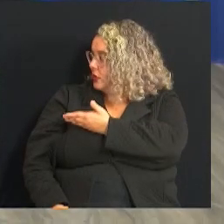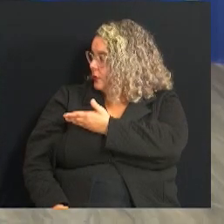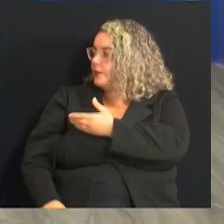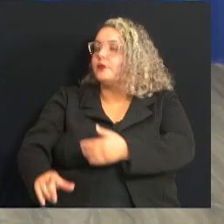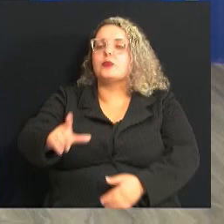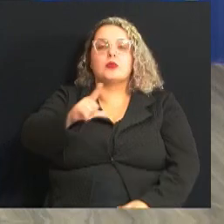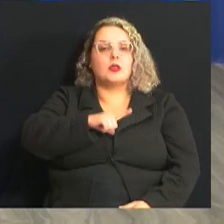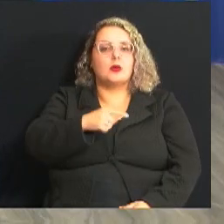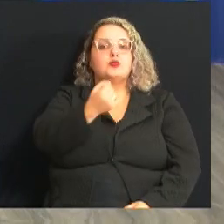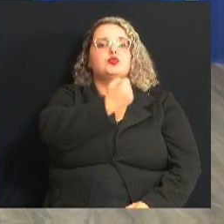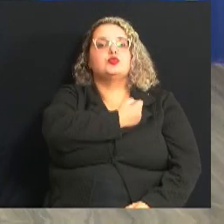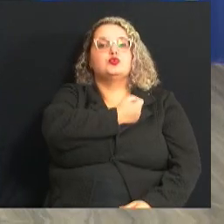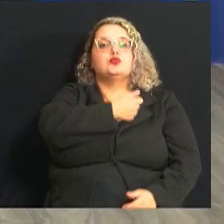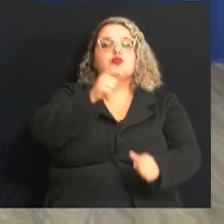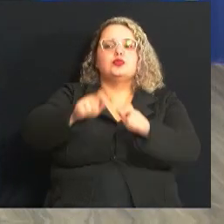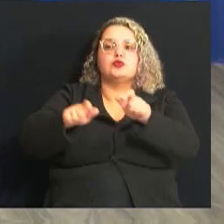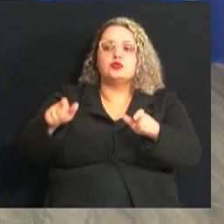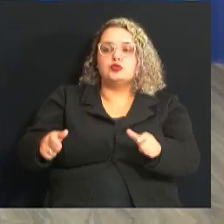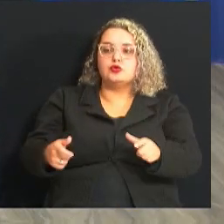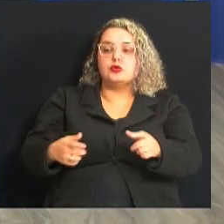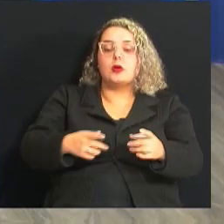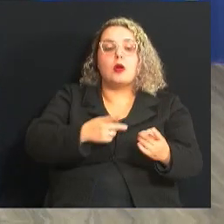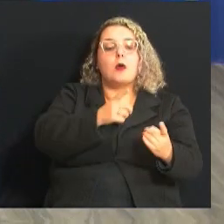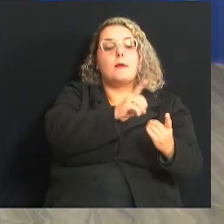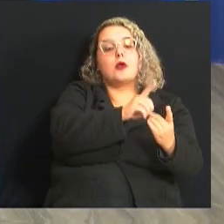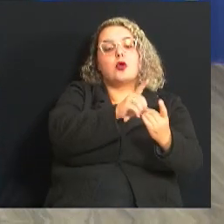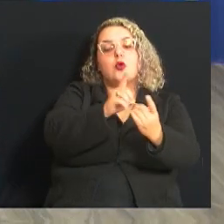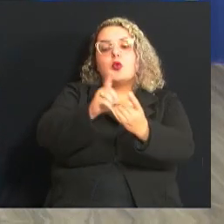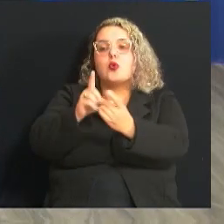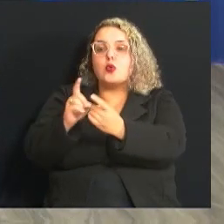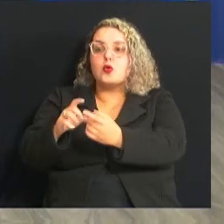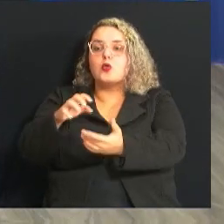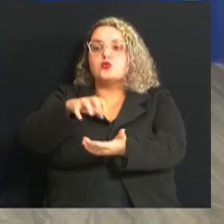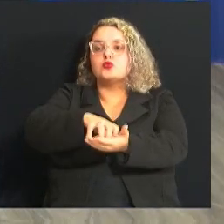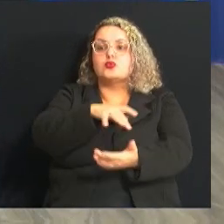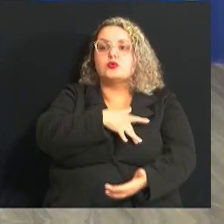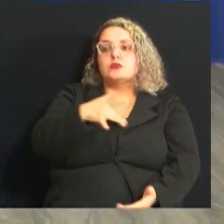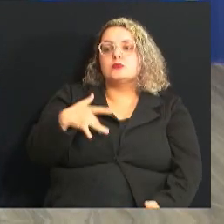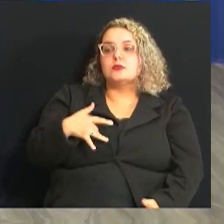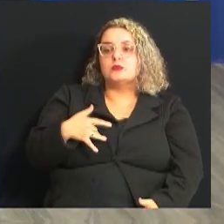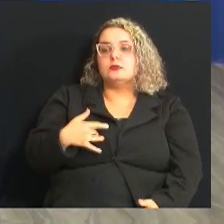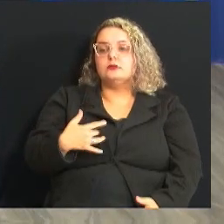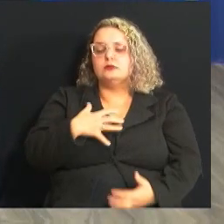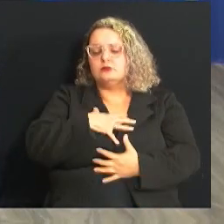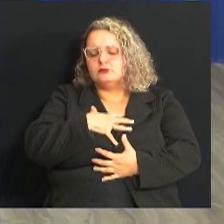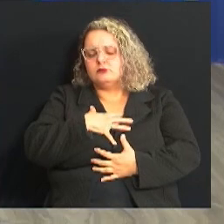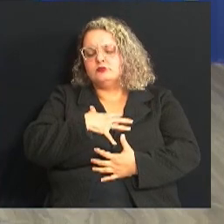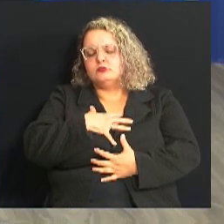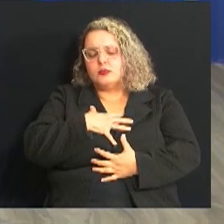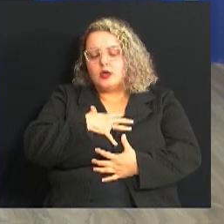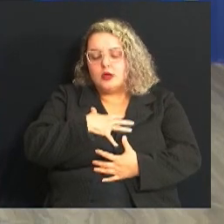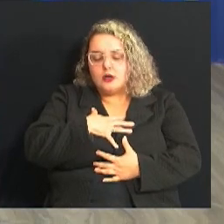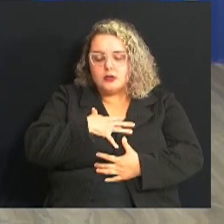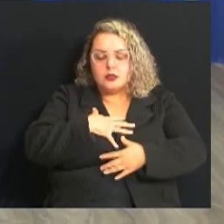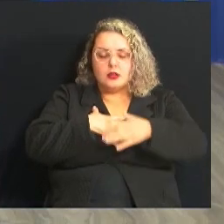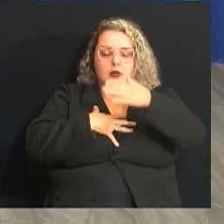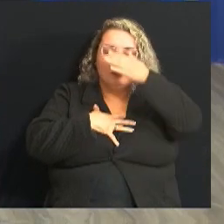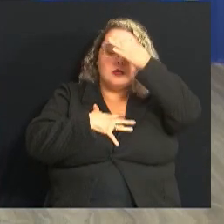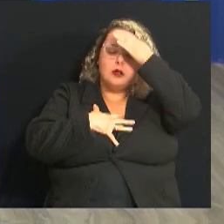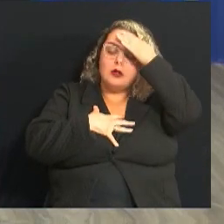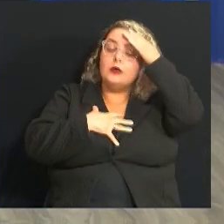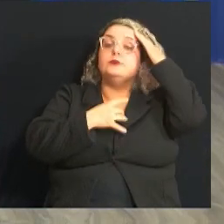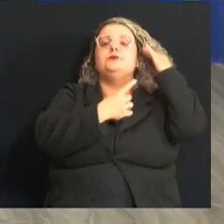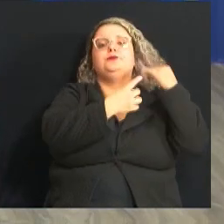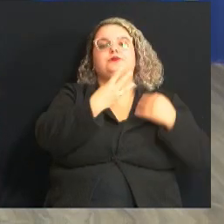de pessoas que procuraram os centros de saúde, estava com algum sintoma. Então, olha só a diferença, 13.000, 14.000, era um